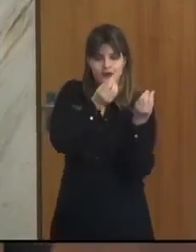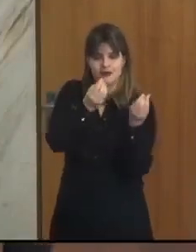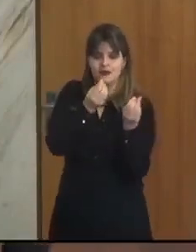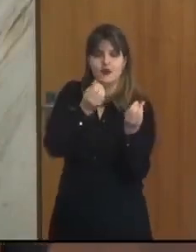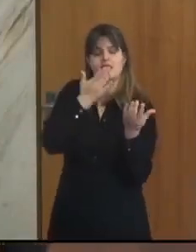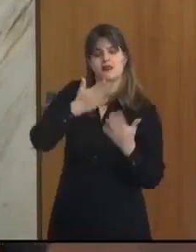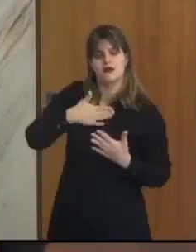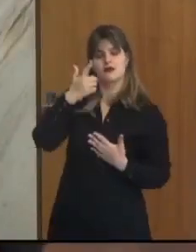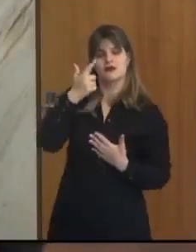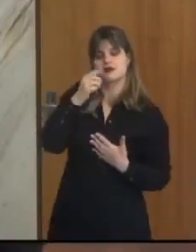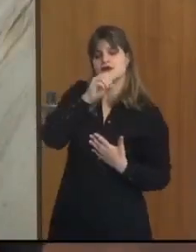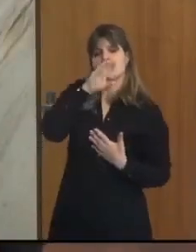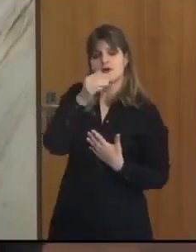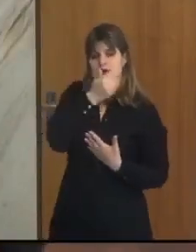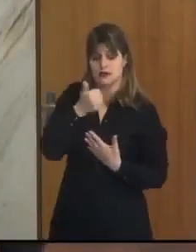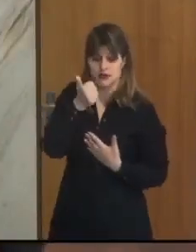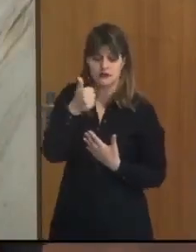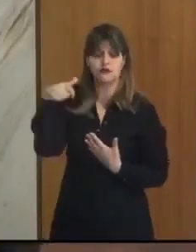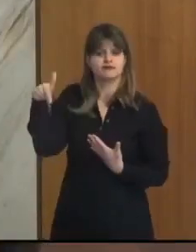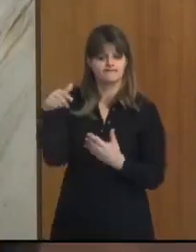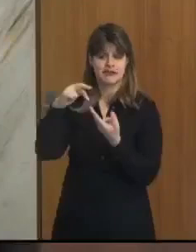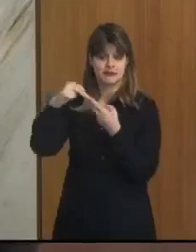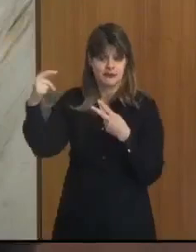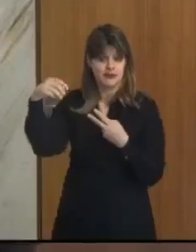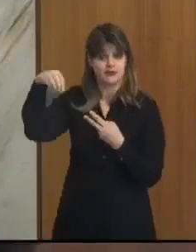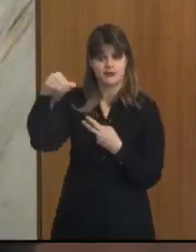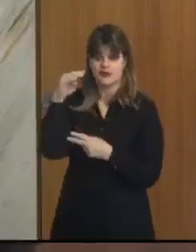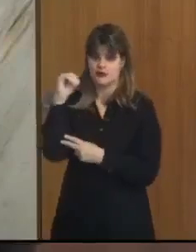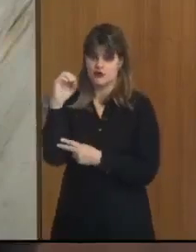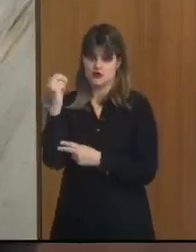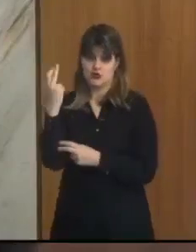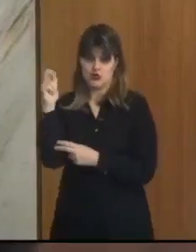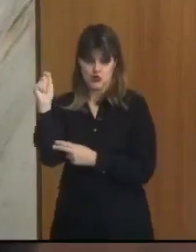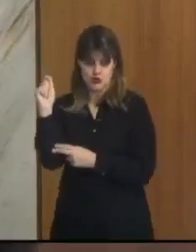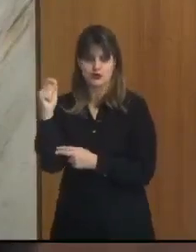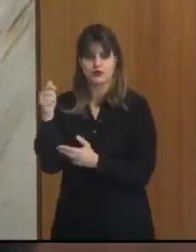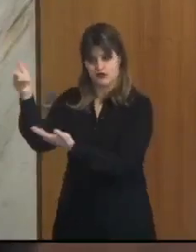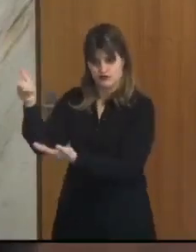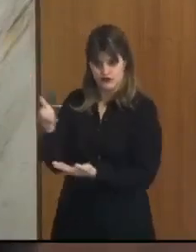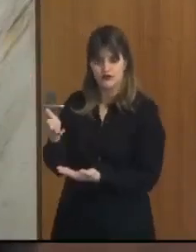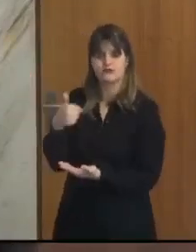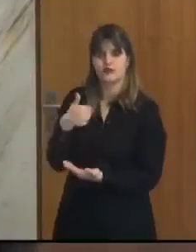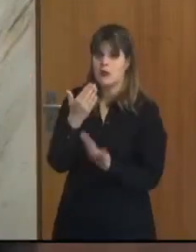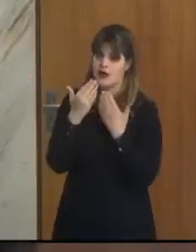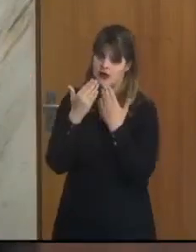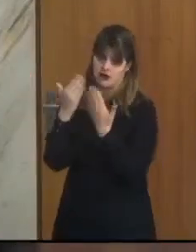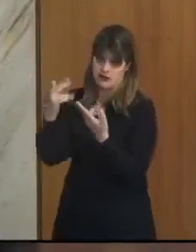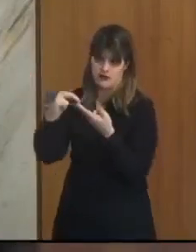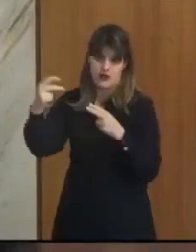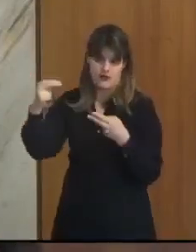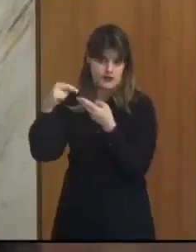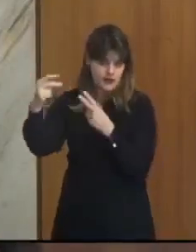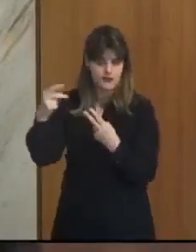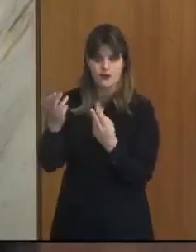bonitas. Vêm de Soure, do município de Soure, a quem eu agradeço toda a contribuição